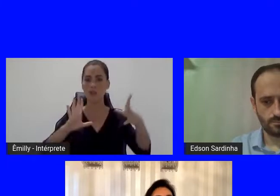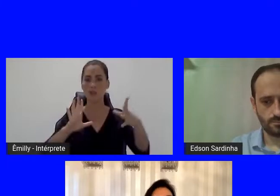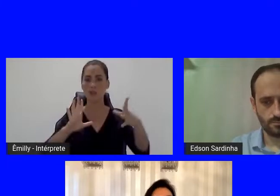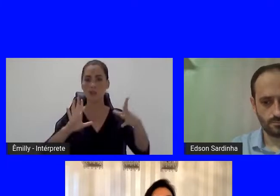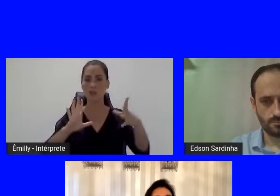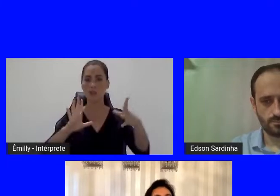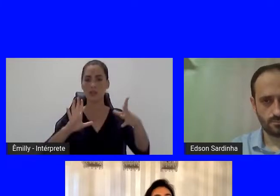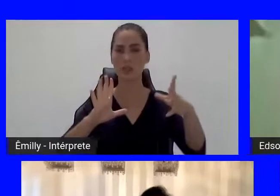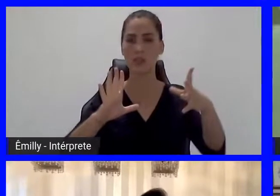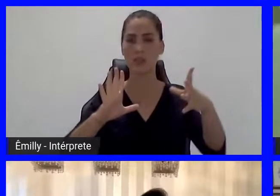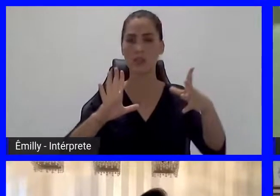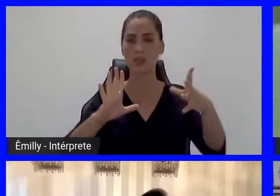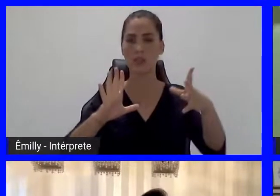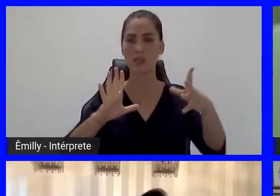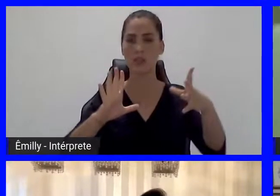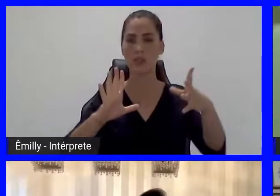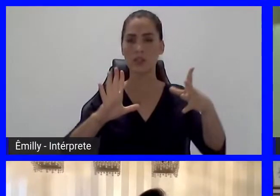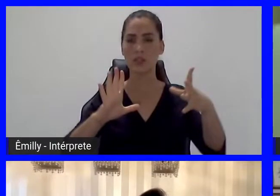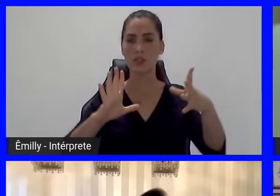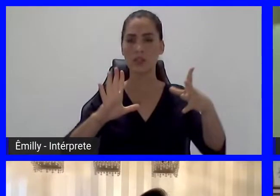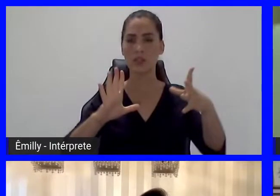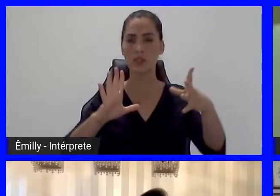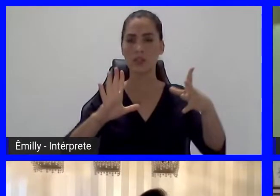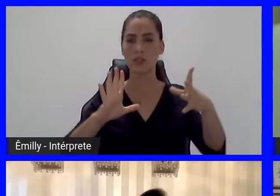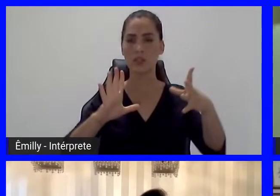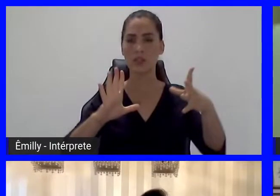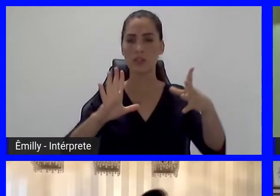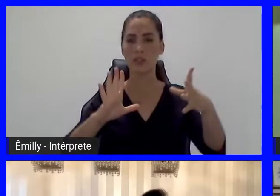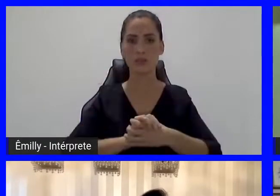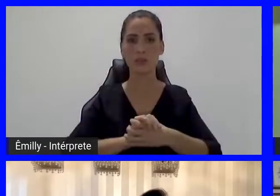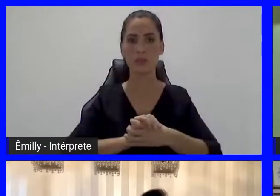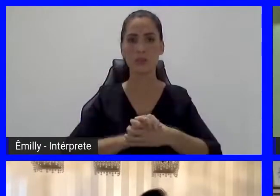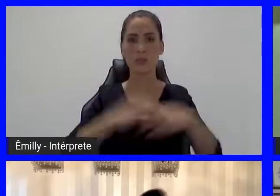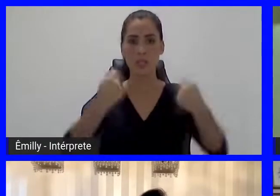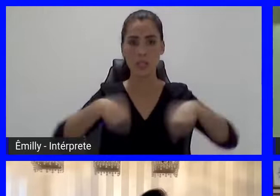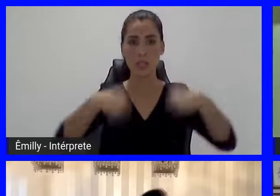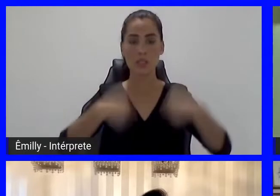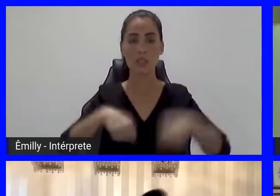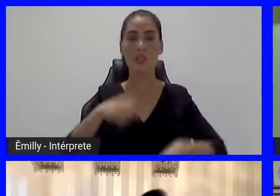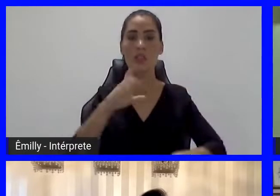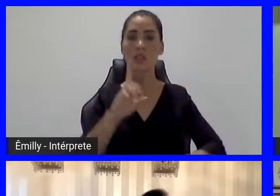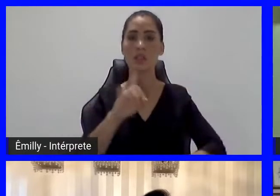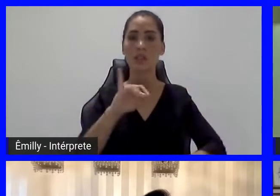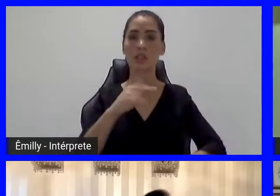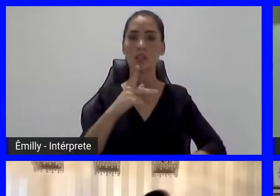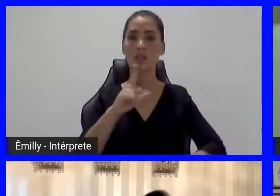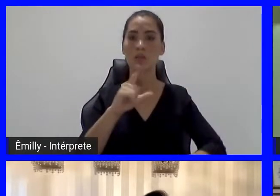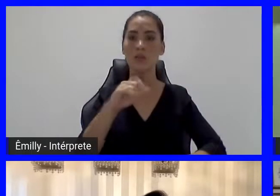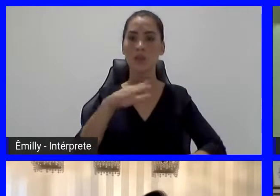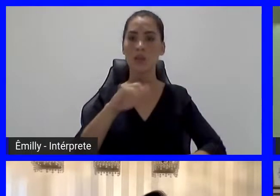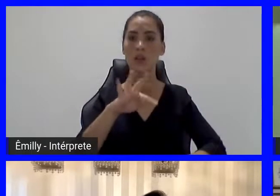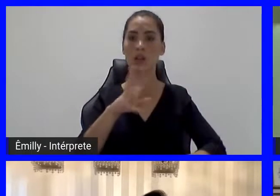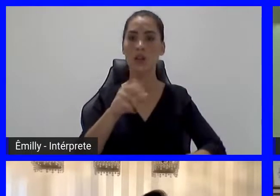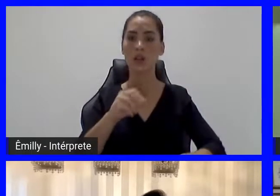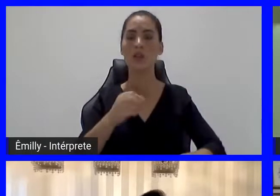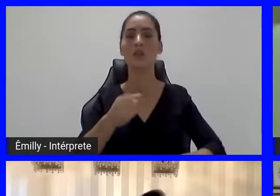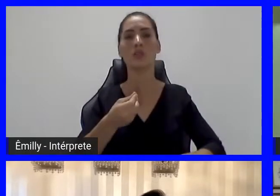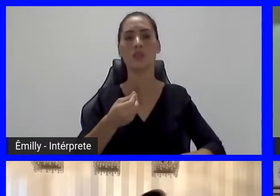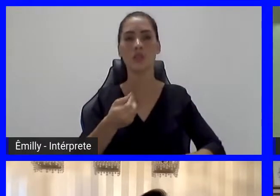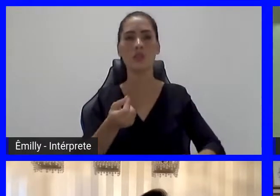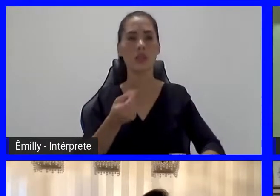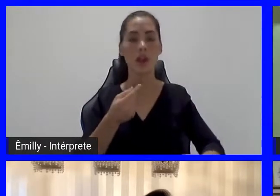buscar uma saída diplomática, repito, através do diálogo e da paz para essa situação e para esse